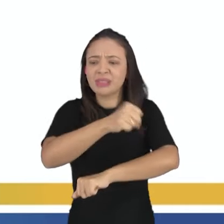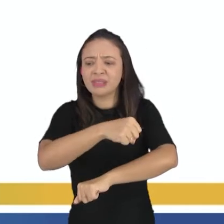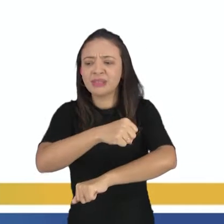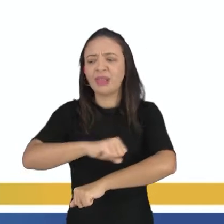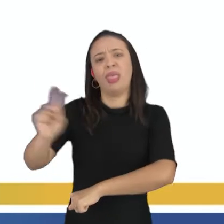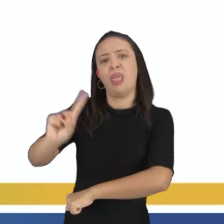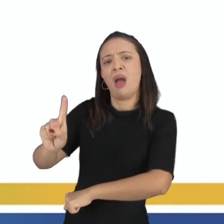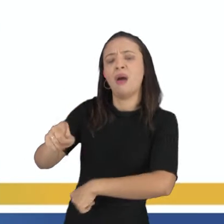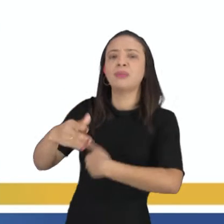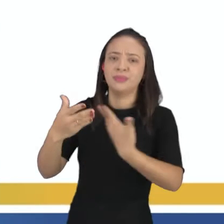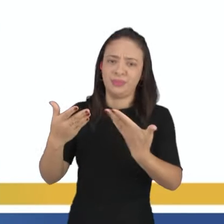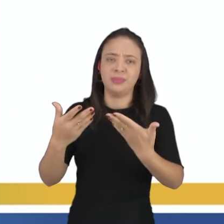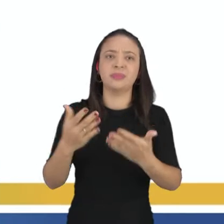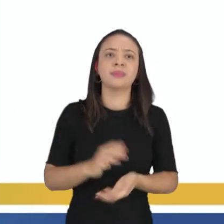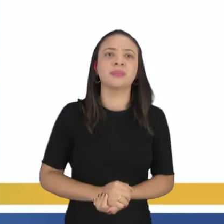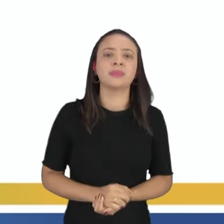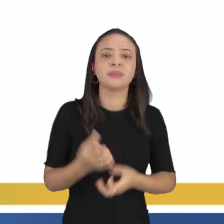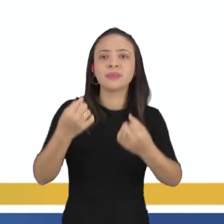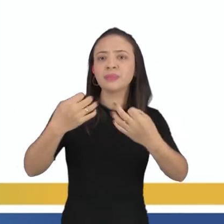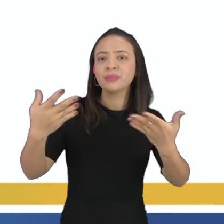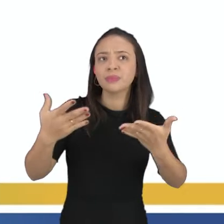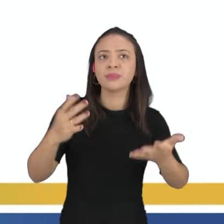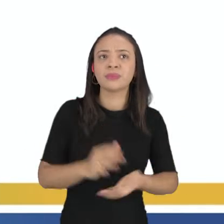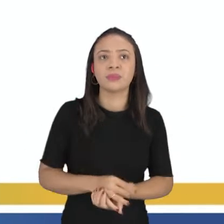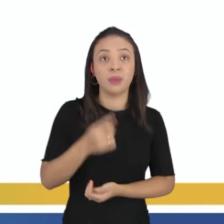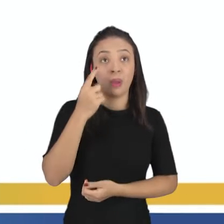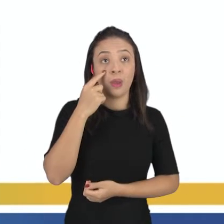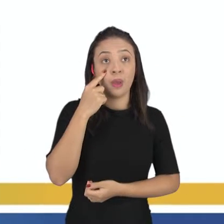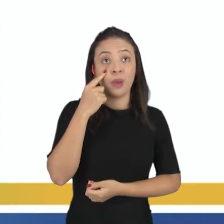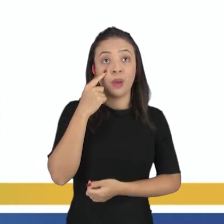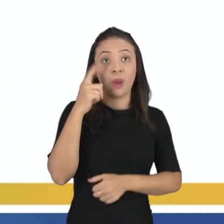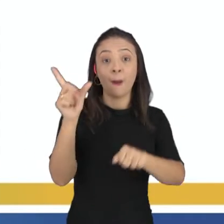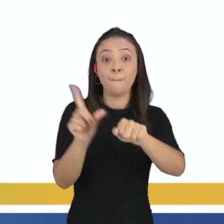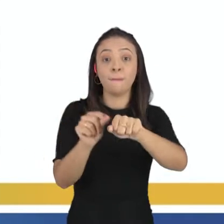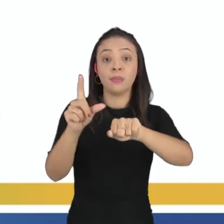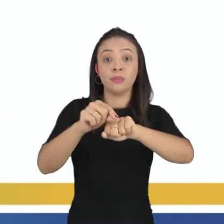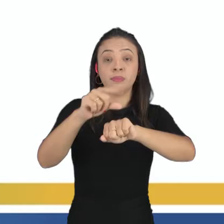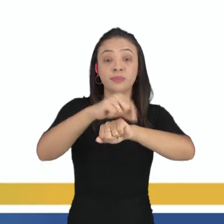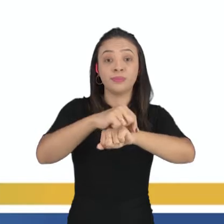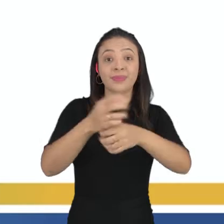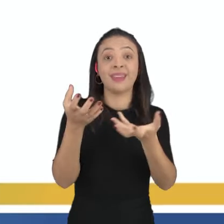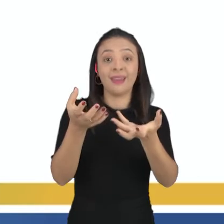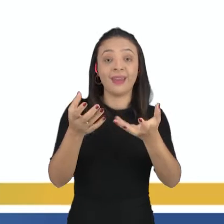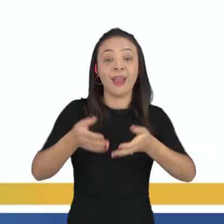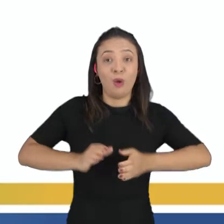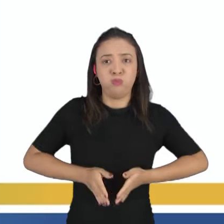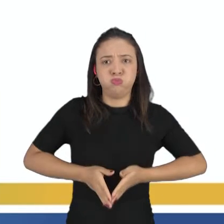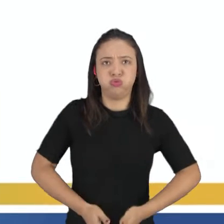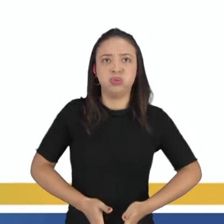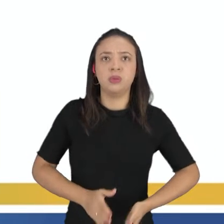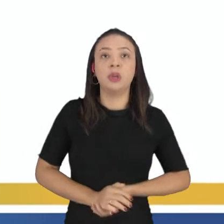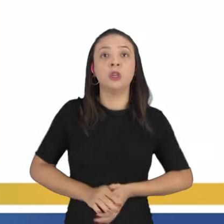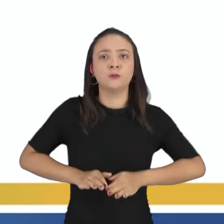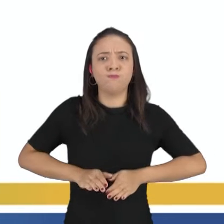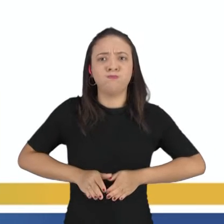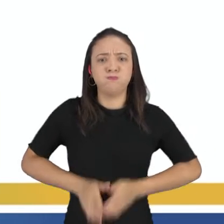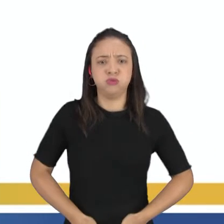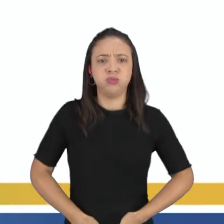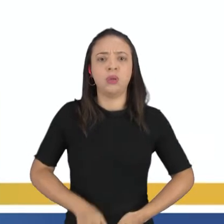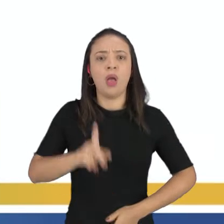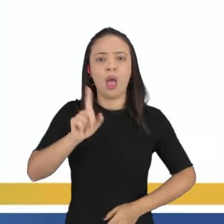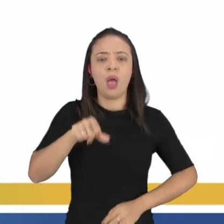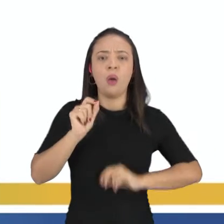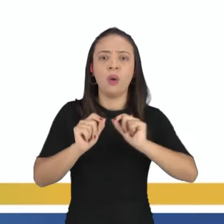não? Então nós vamos trabalhar isso agora. Olha o argumento a favor do aborto. Olha o que diz. O aborto é